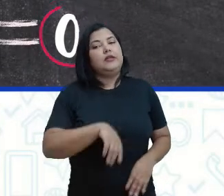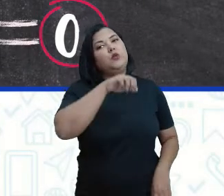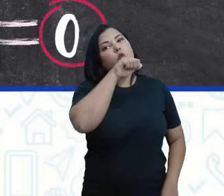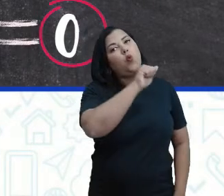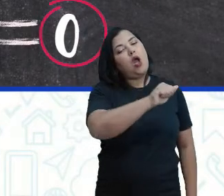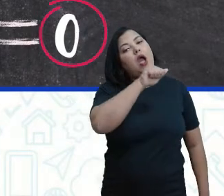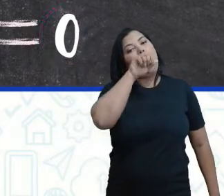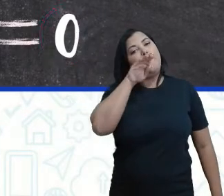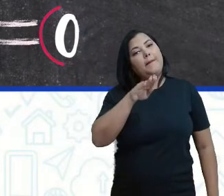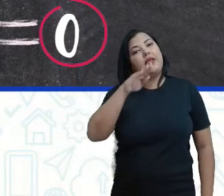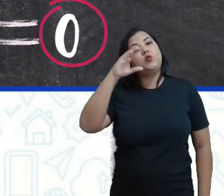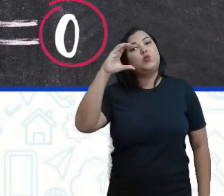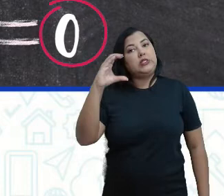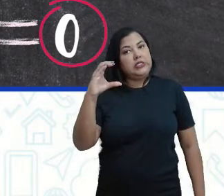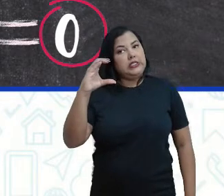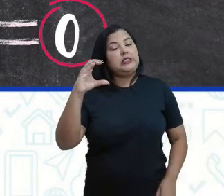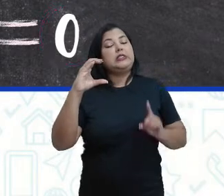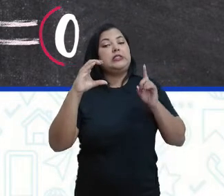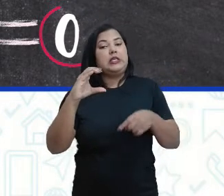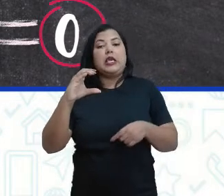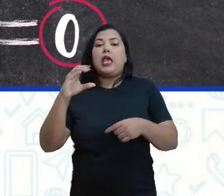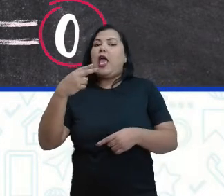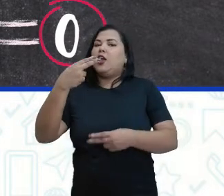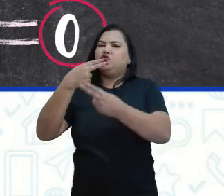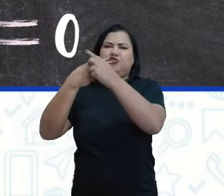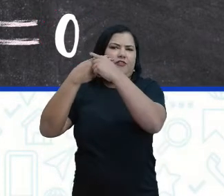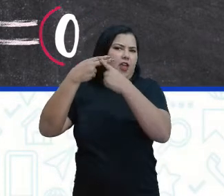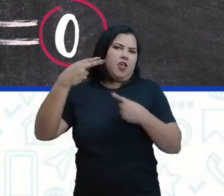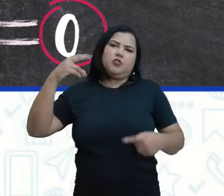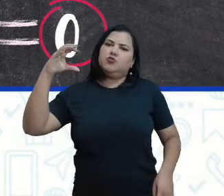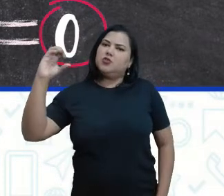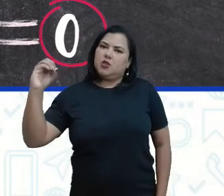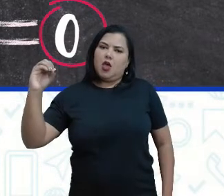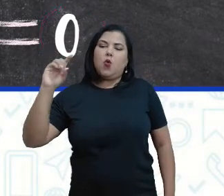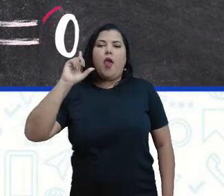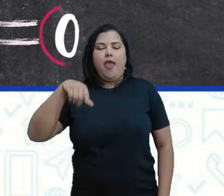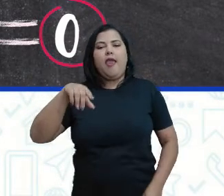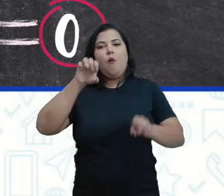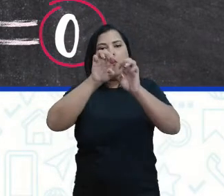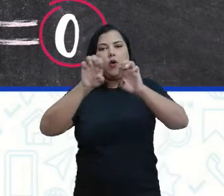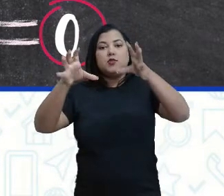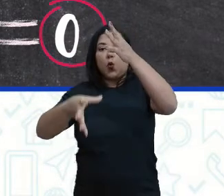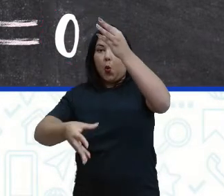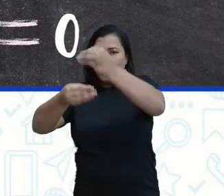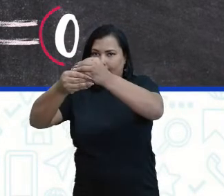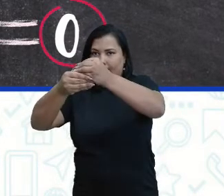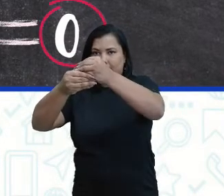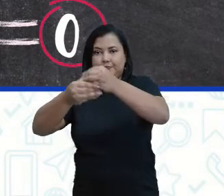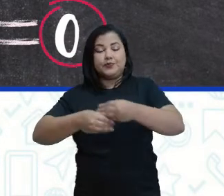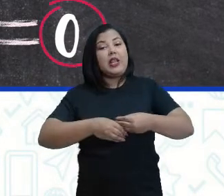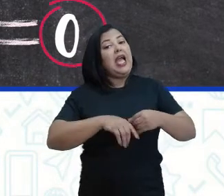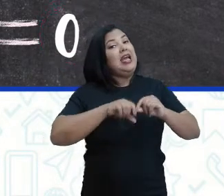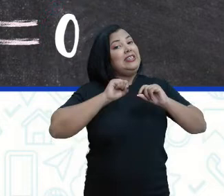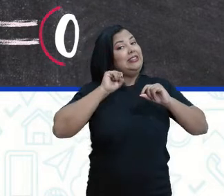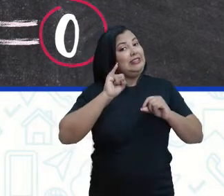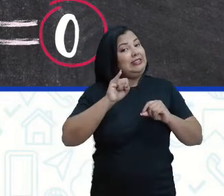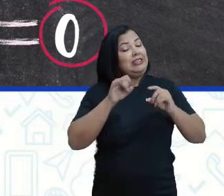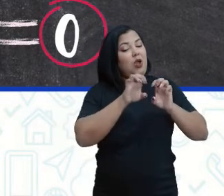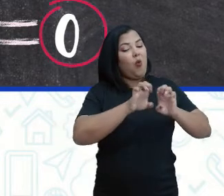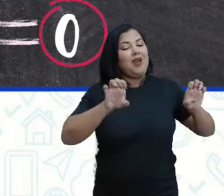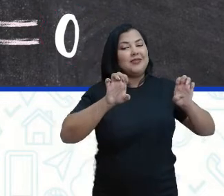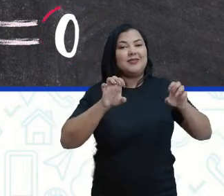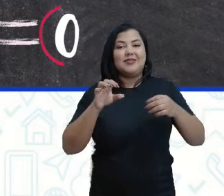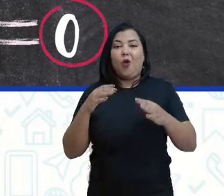B e o C não vão poder ser zero e a gente vai ter aí 3 pedacinhos nessa equação, tá certo? E se a equação